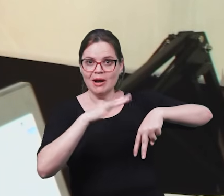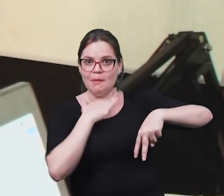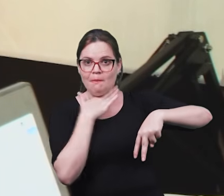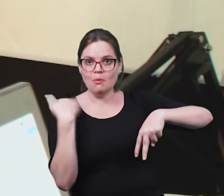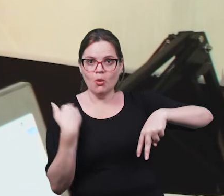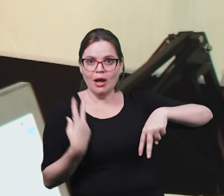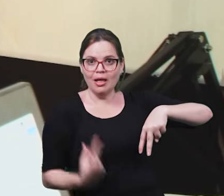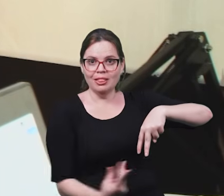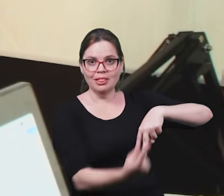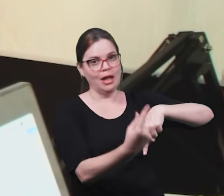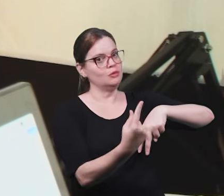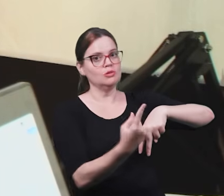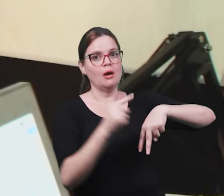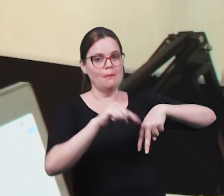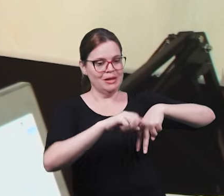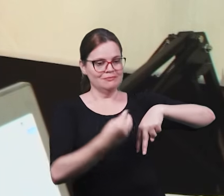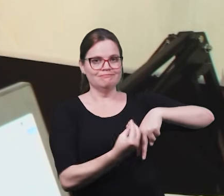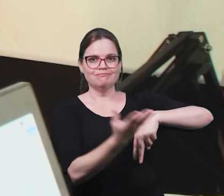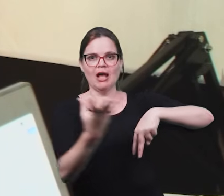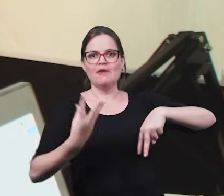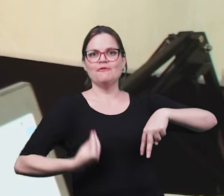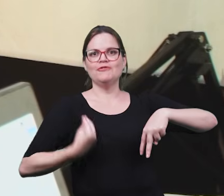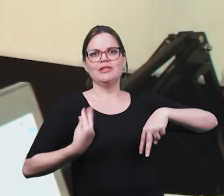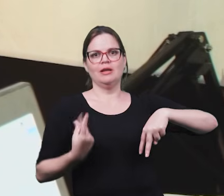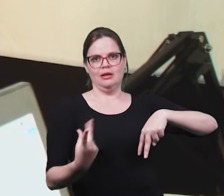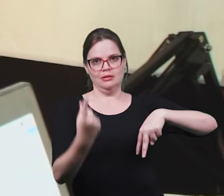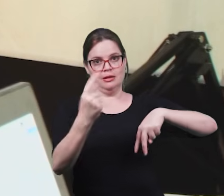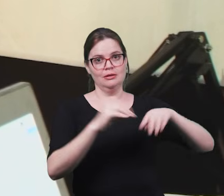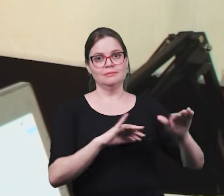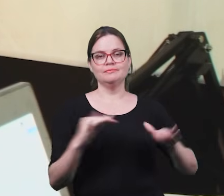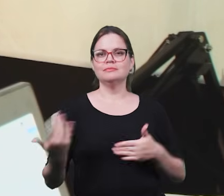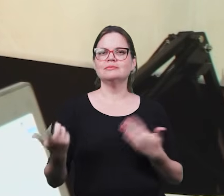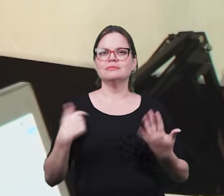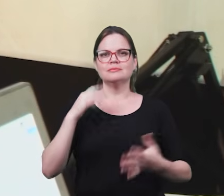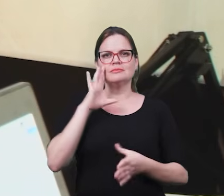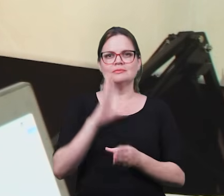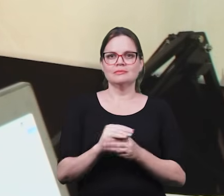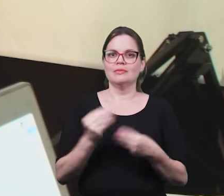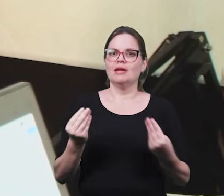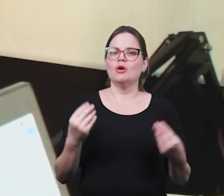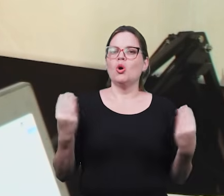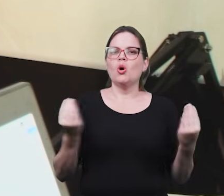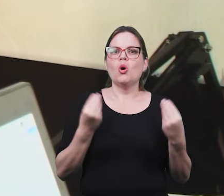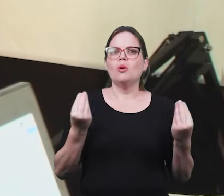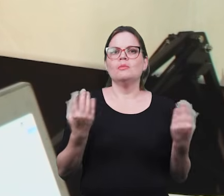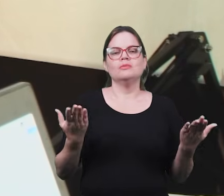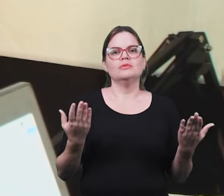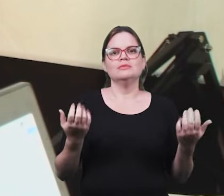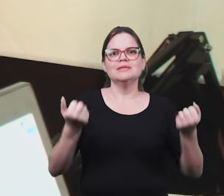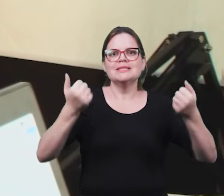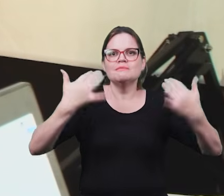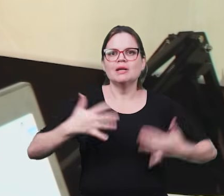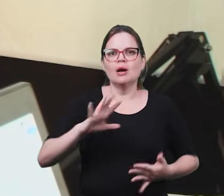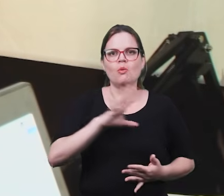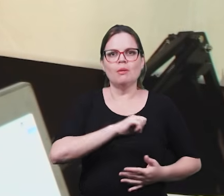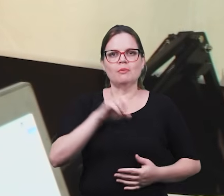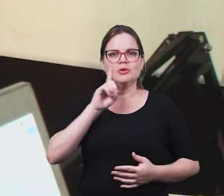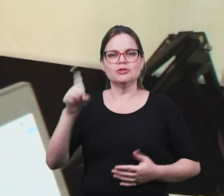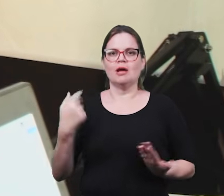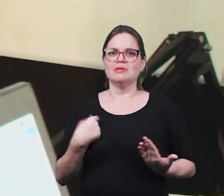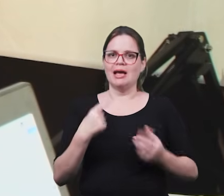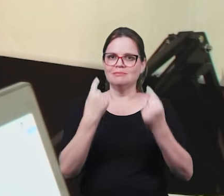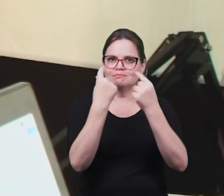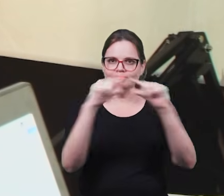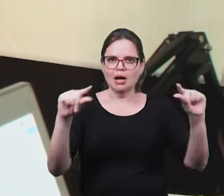estava escrevendo aqui, ele não conseguiu achar uma palavra que medisse o amor de Deus. Então ele usa essa expressão: amou o mundo de tal maneira, porque o amor